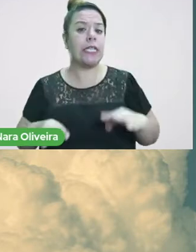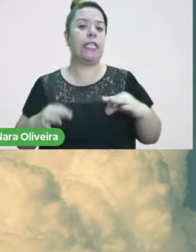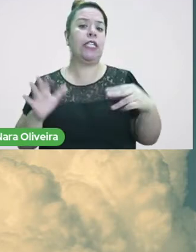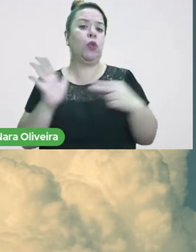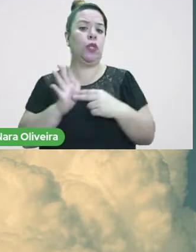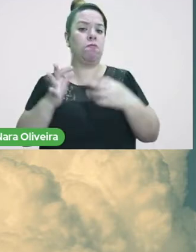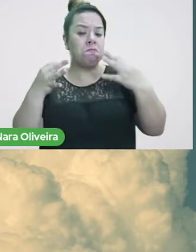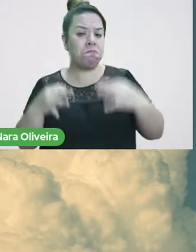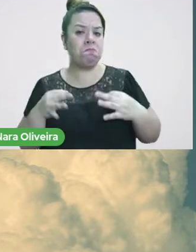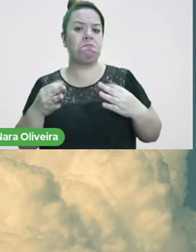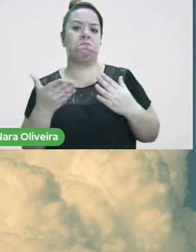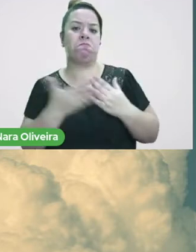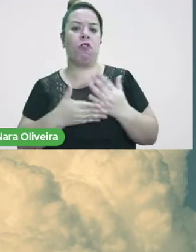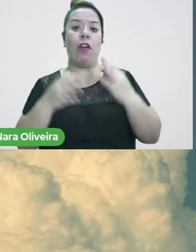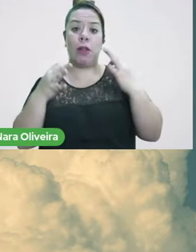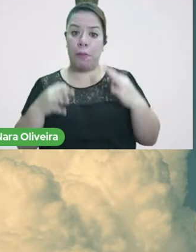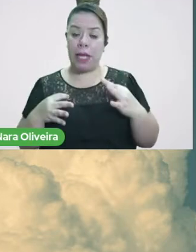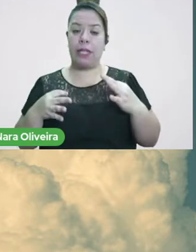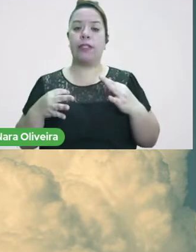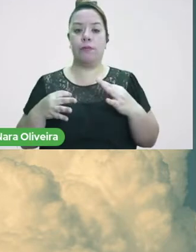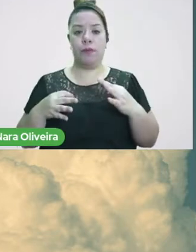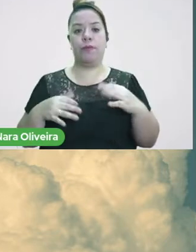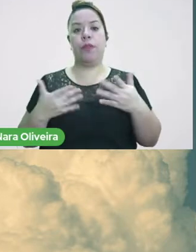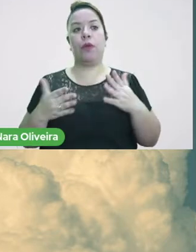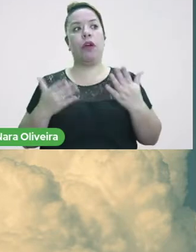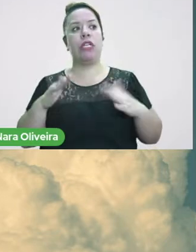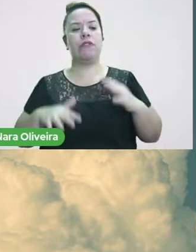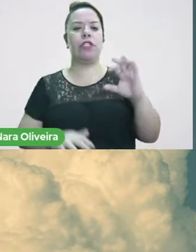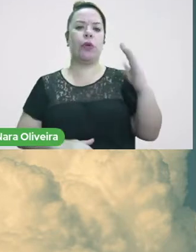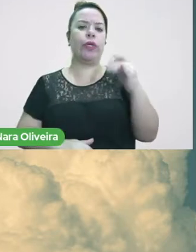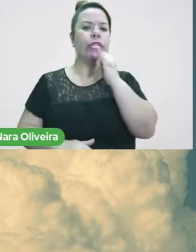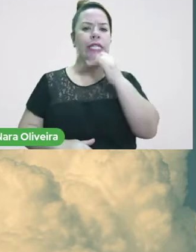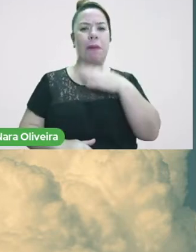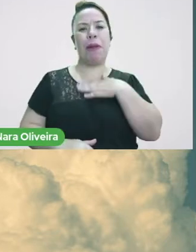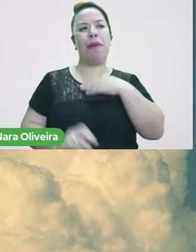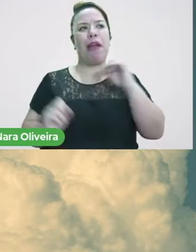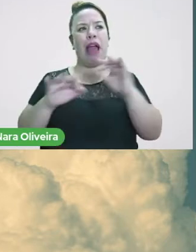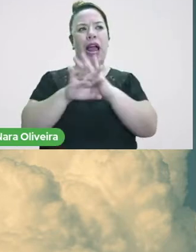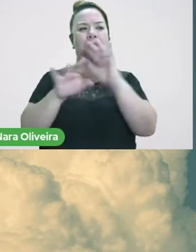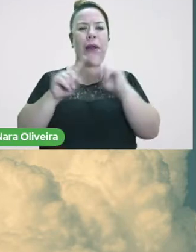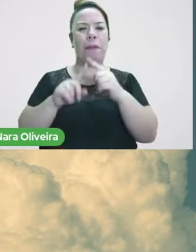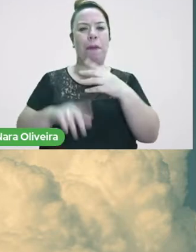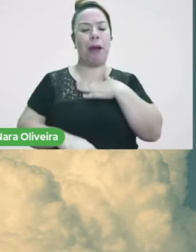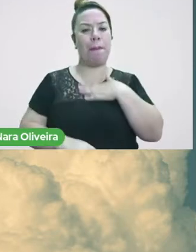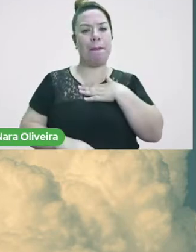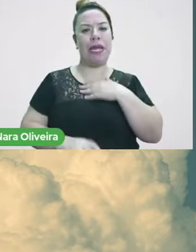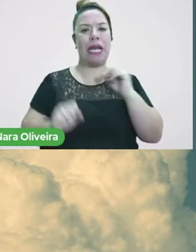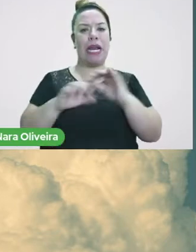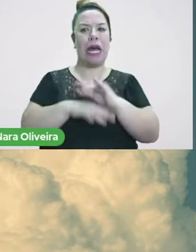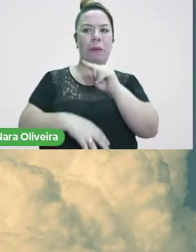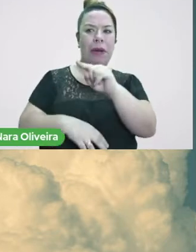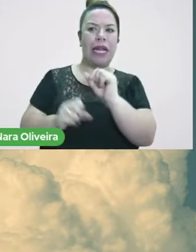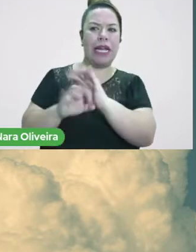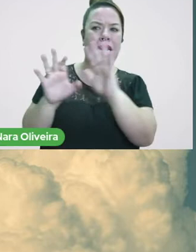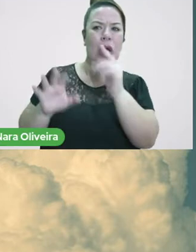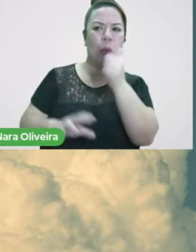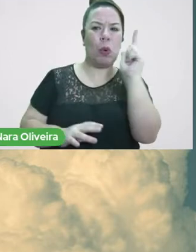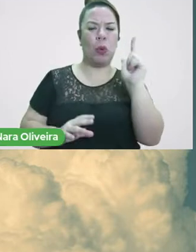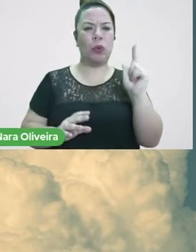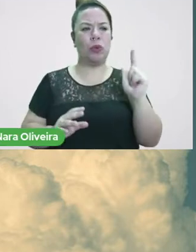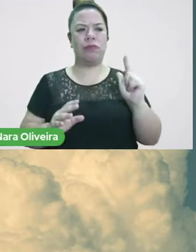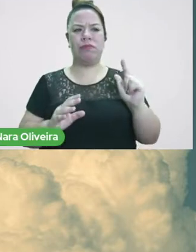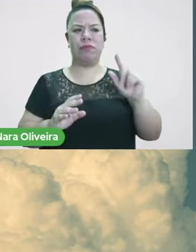Então, às vezes, acontece, ficou muito claro para mim, mas, na verdade, ficou claro de um jeito, enquanto estava claro de outro jeito para outra pessoa,